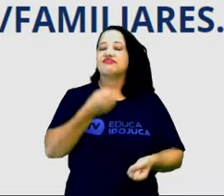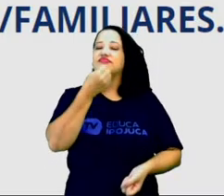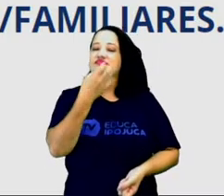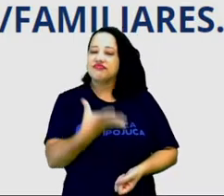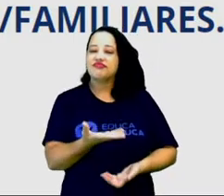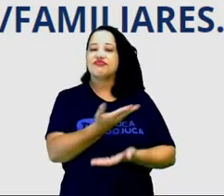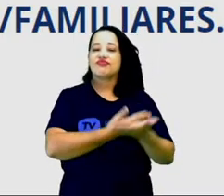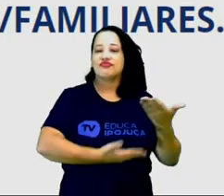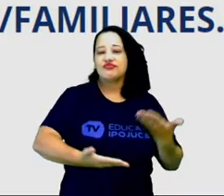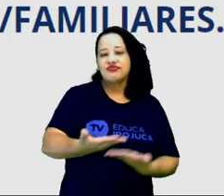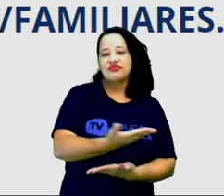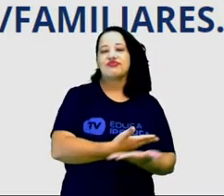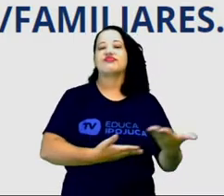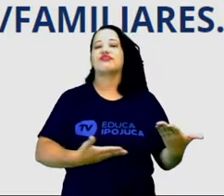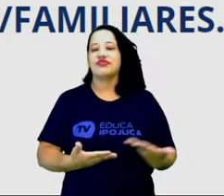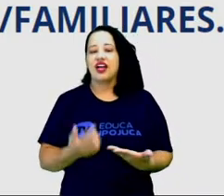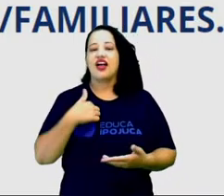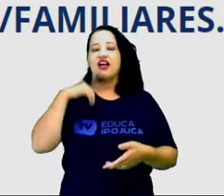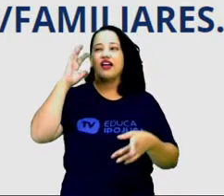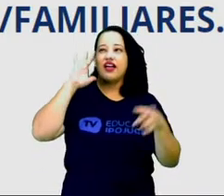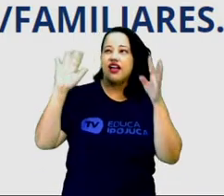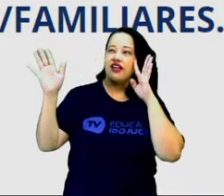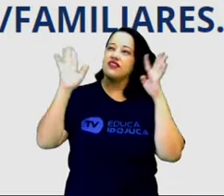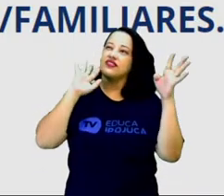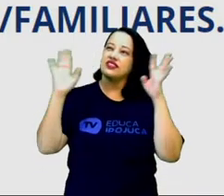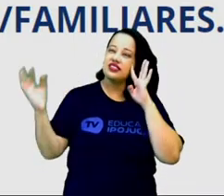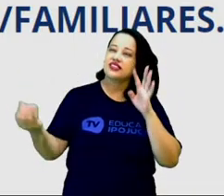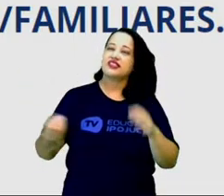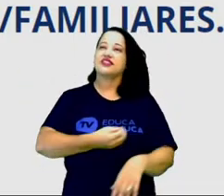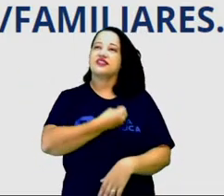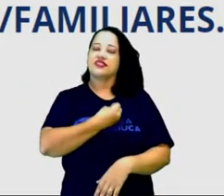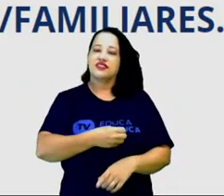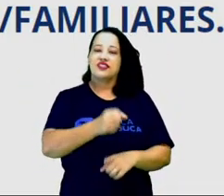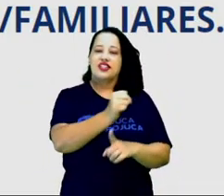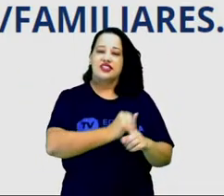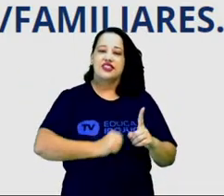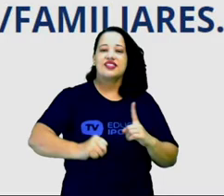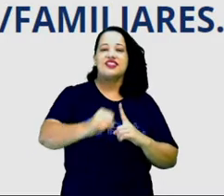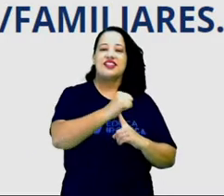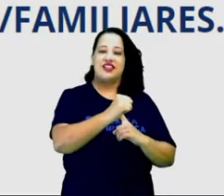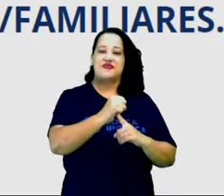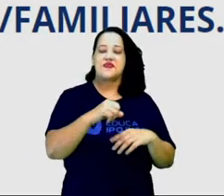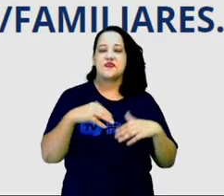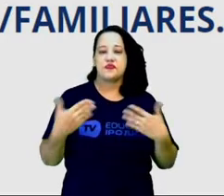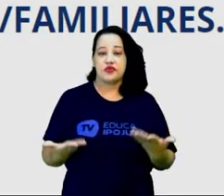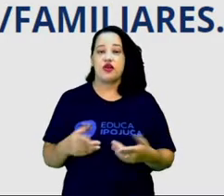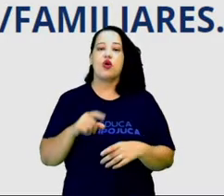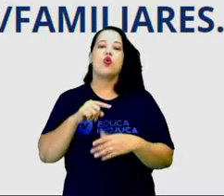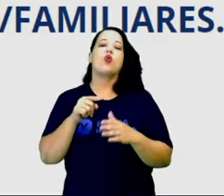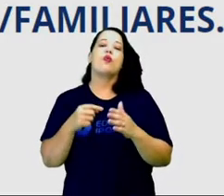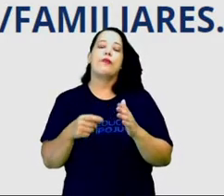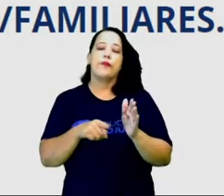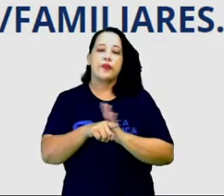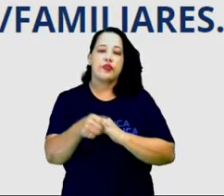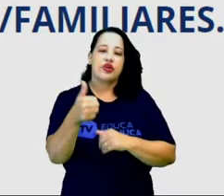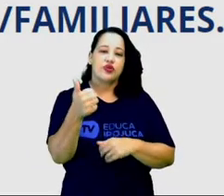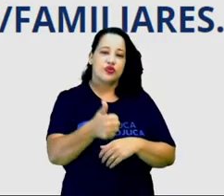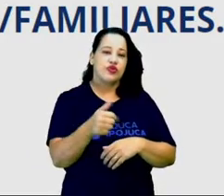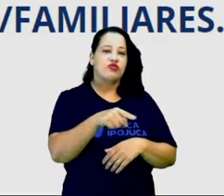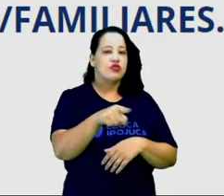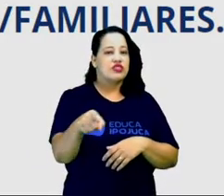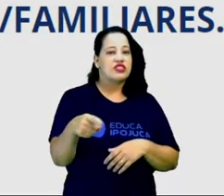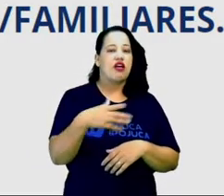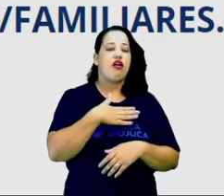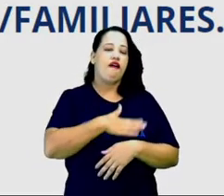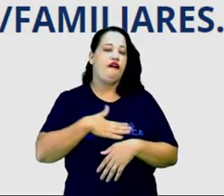socialização, pois nos conduz a refletir sobre a sociedade em que vivemos. No número 1, qual é o estilo de dança que mais lhe